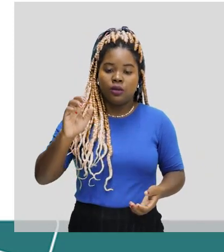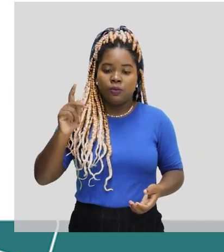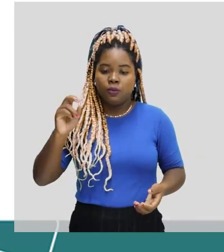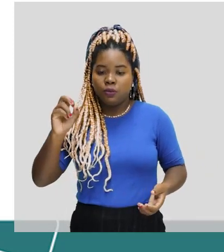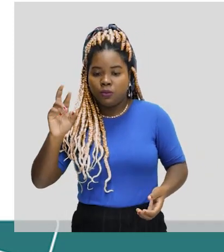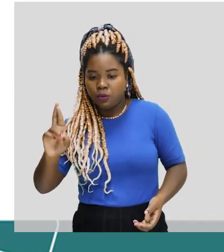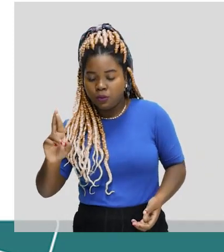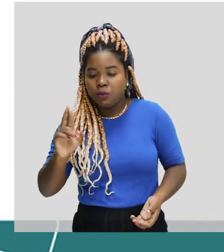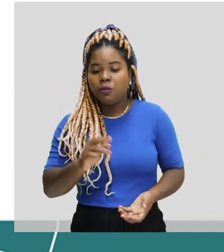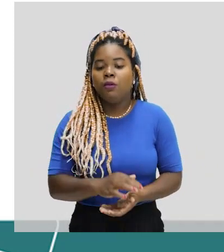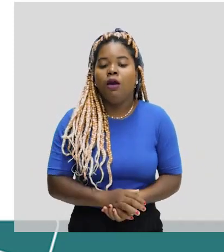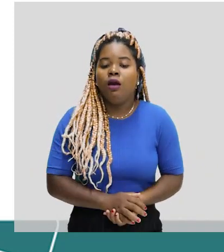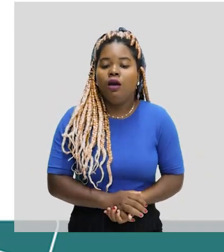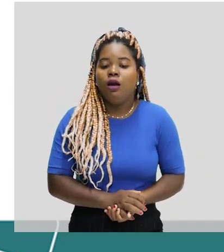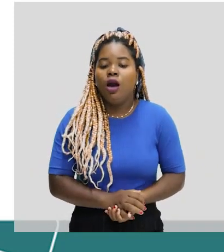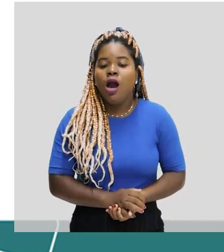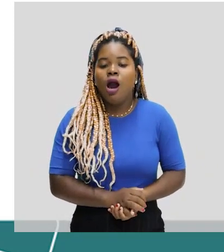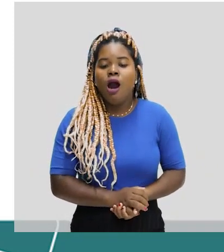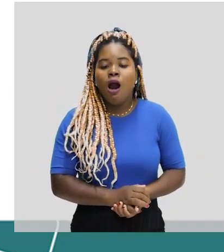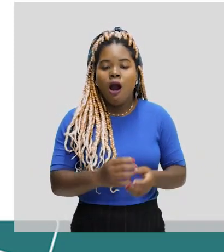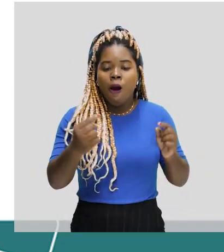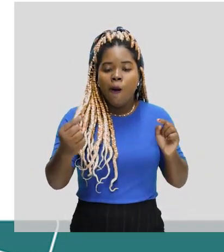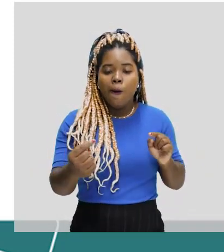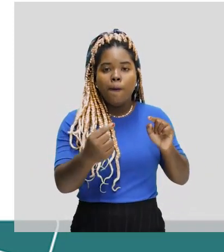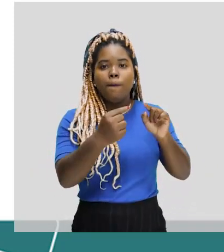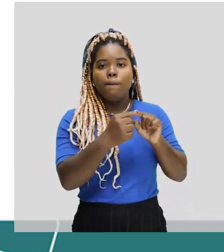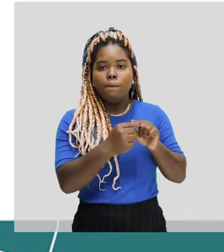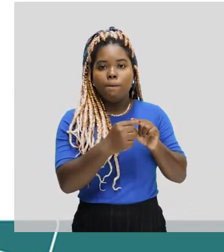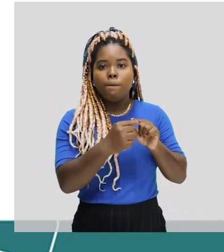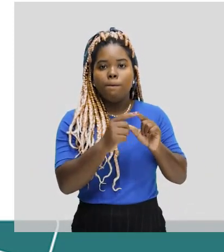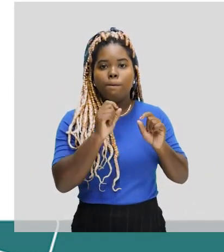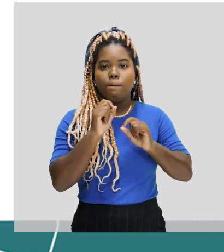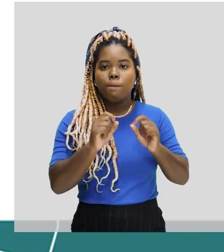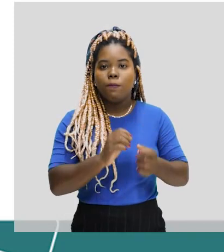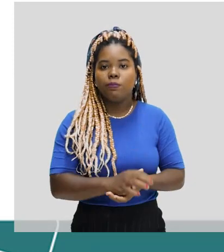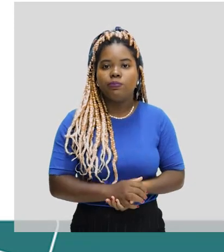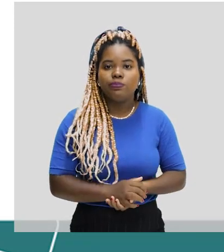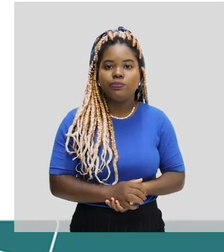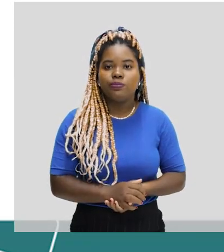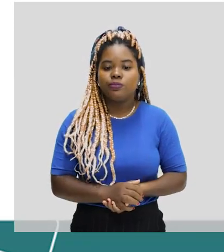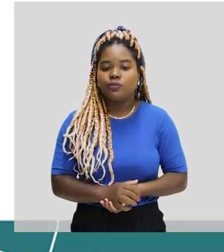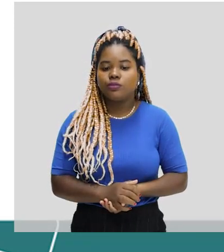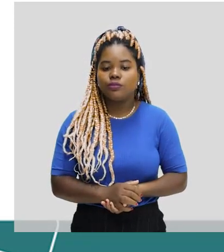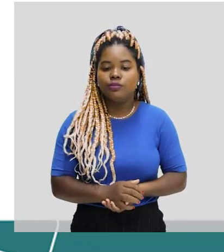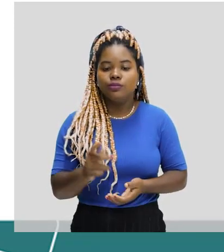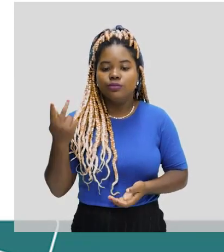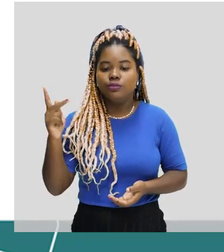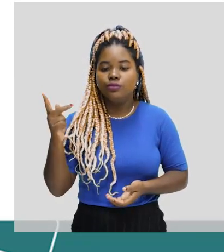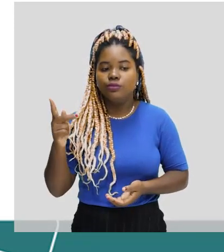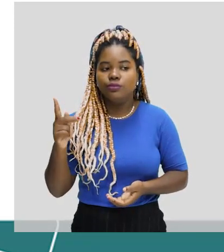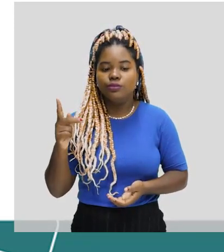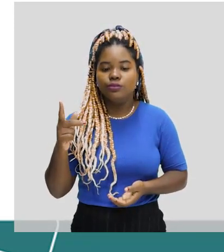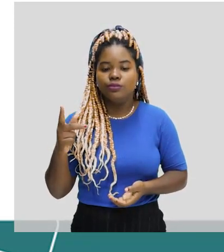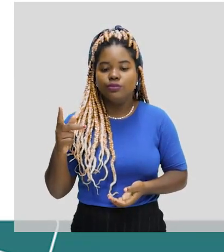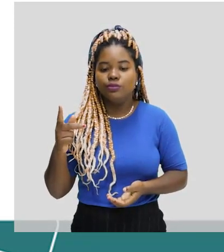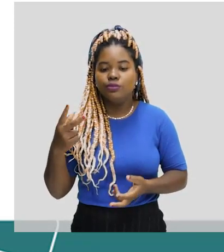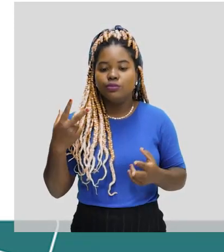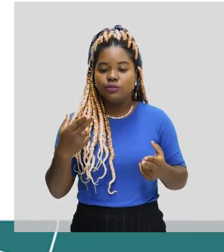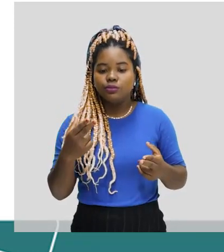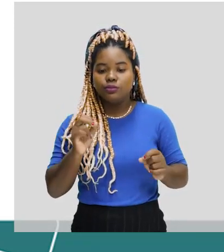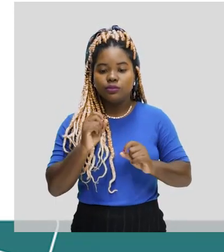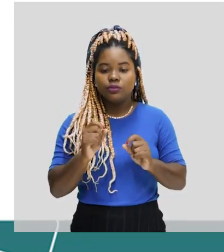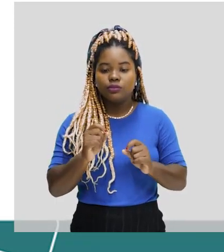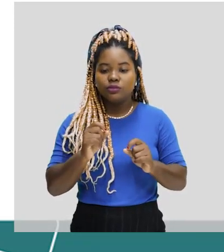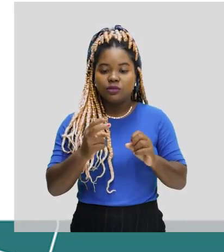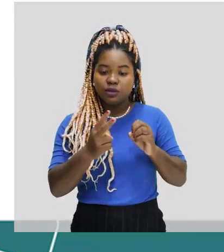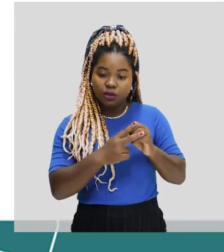que a concordância deles vai ser de acordo com o verbo primitivo. Então,